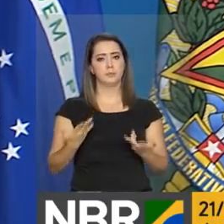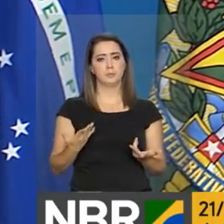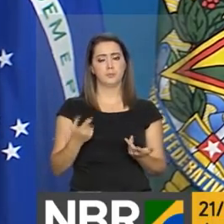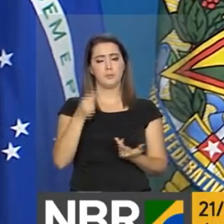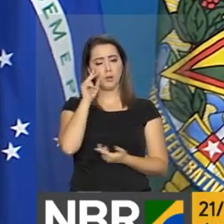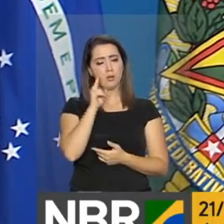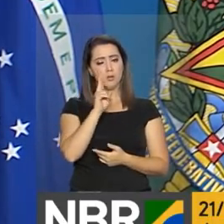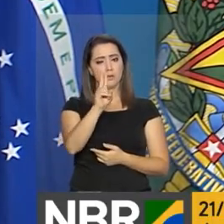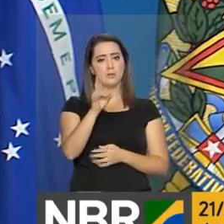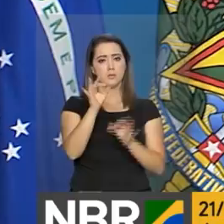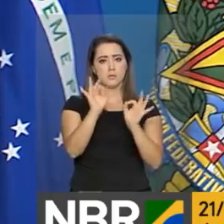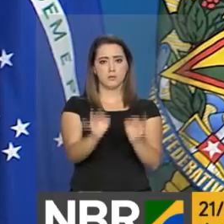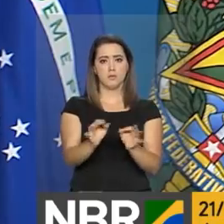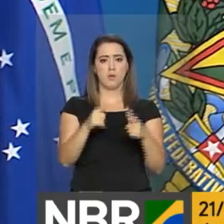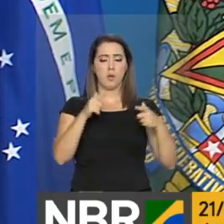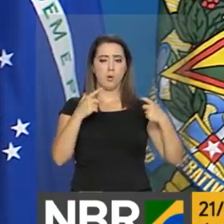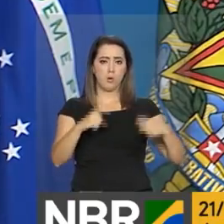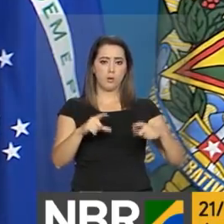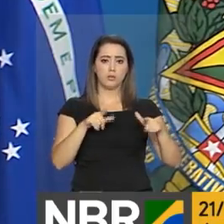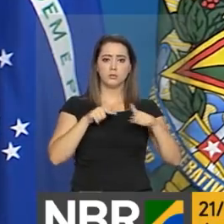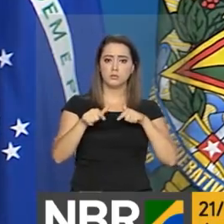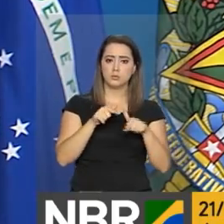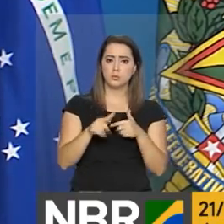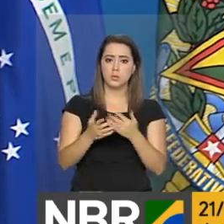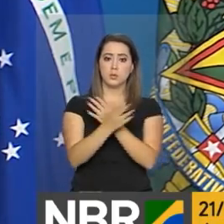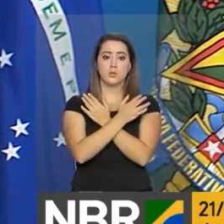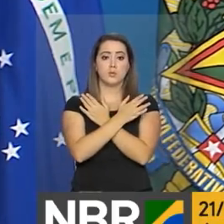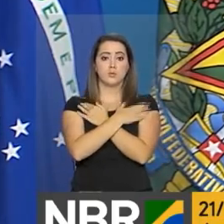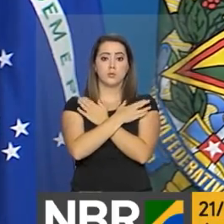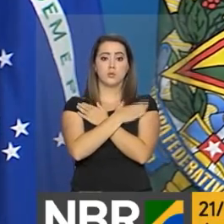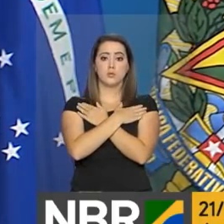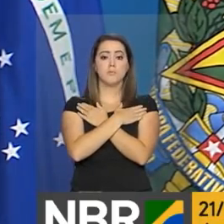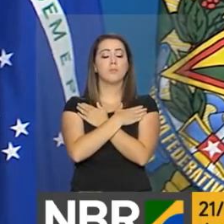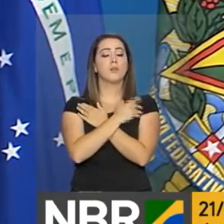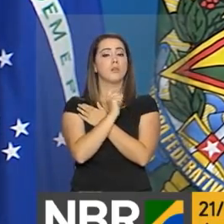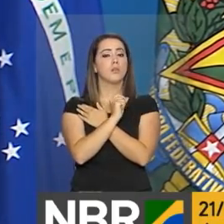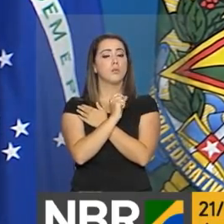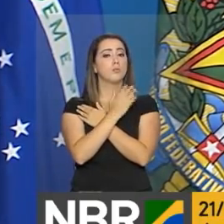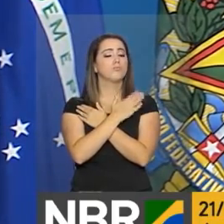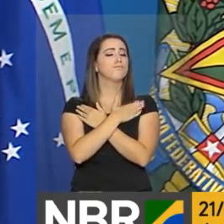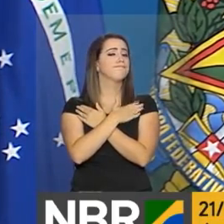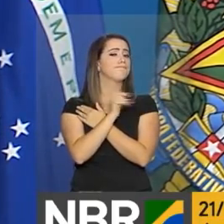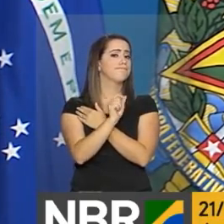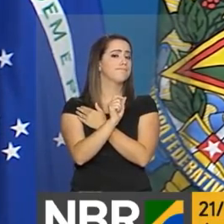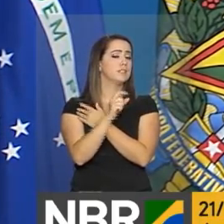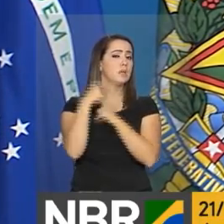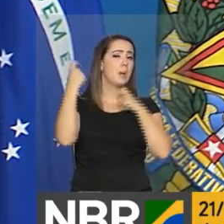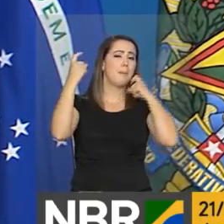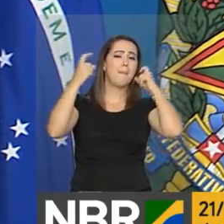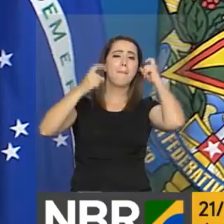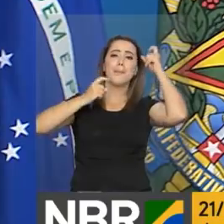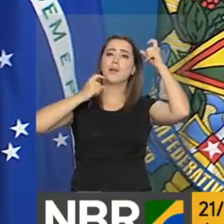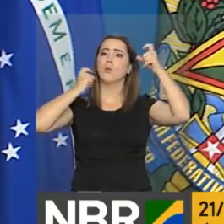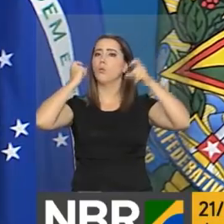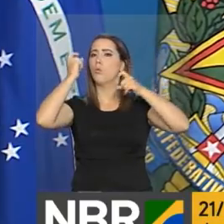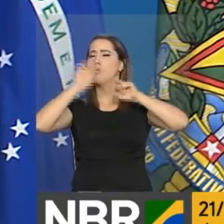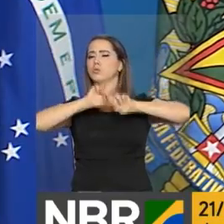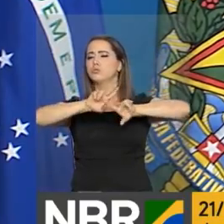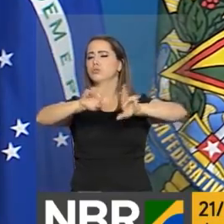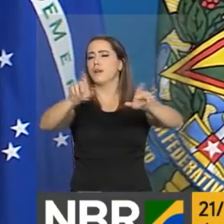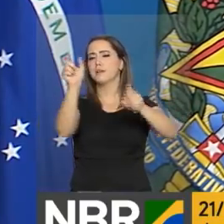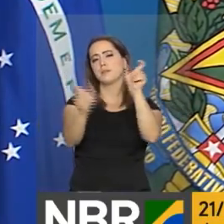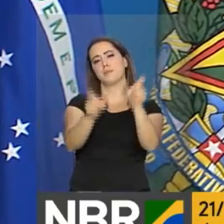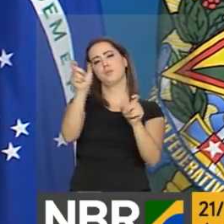basta ressaltar no tocante a postos de trabalho que o desemprego é uma é uma questão que preocupa muito a todos os brasileiros e